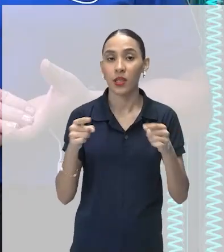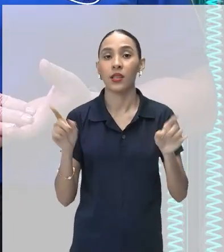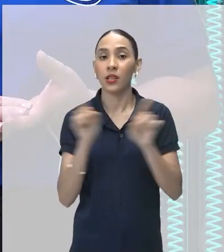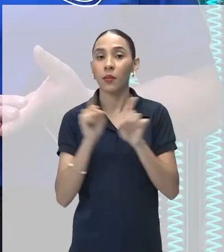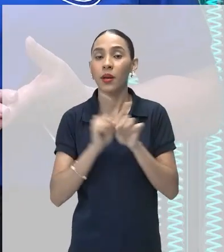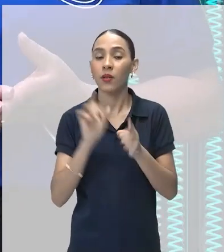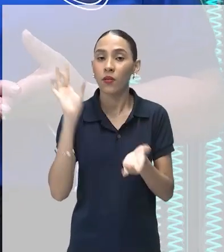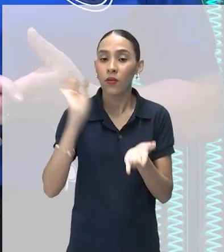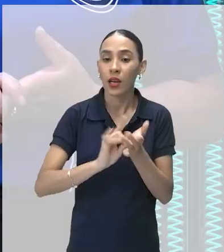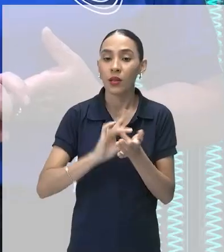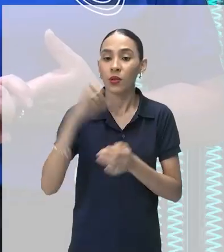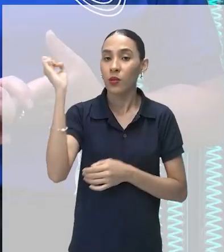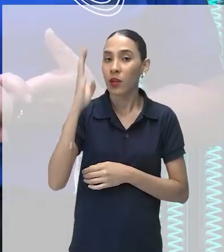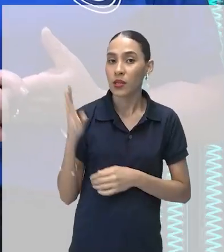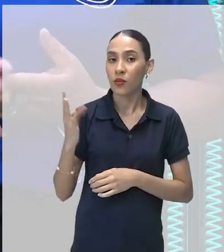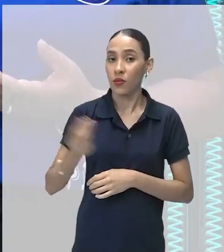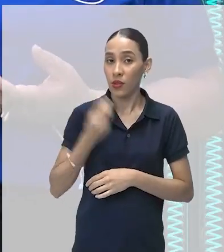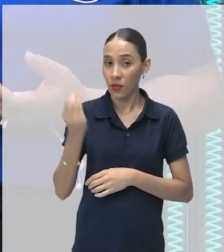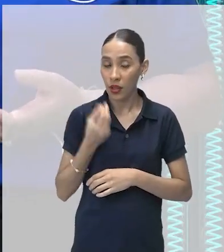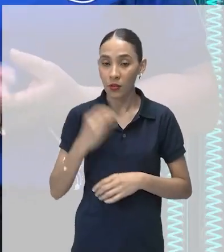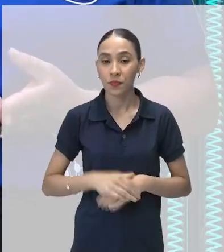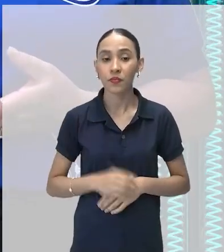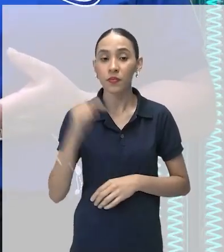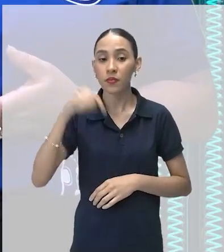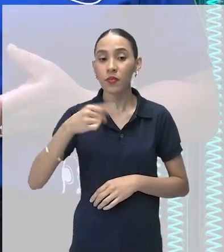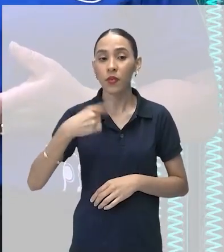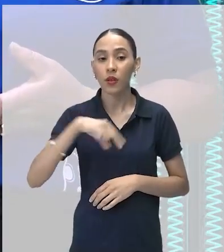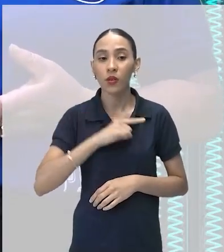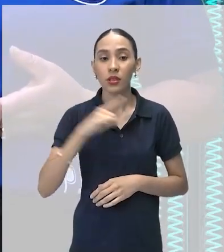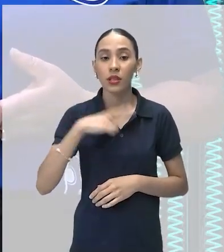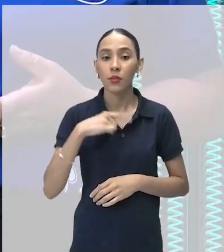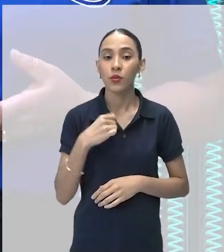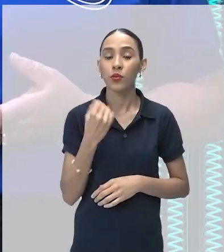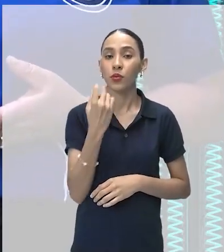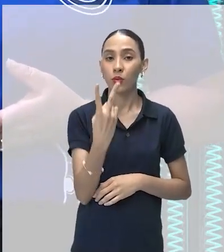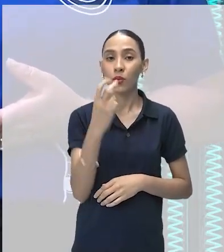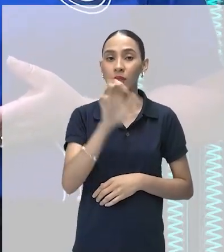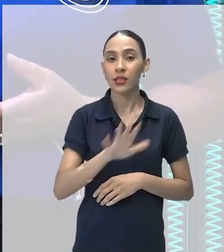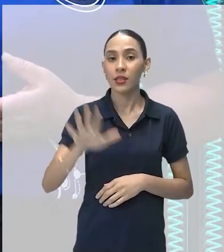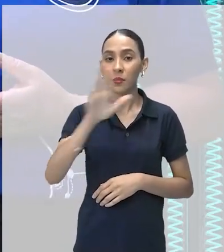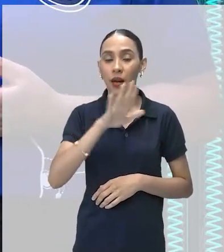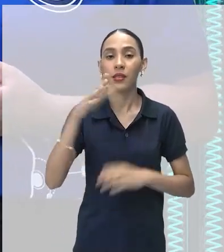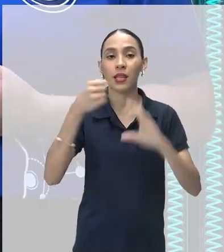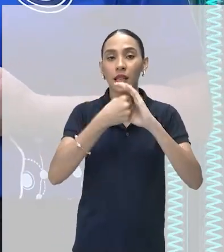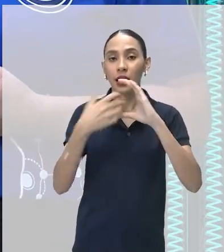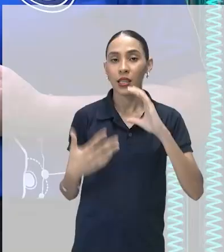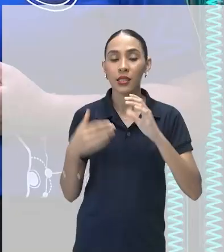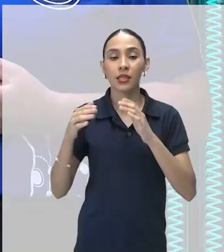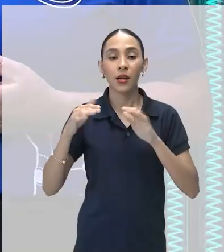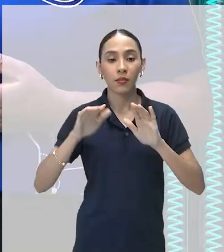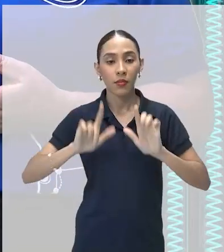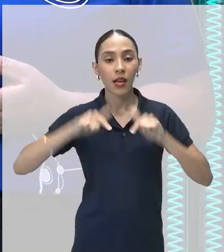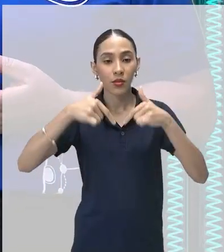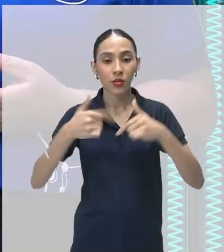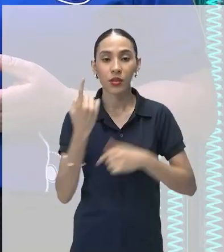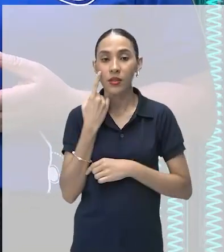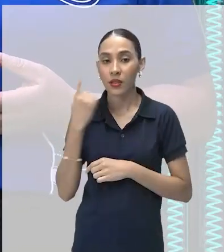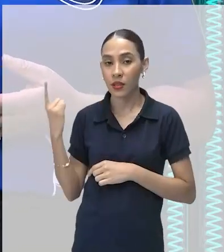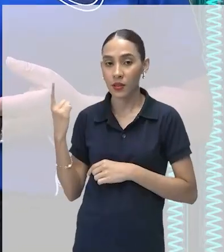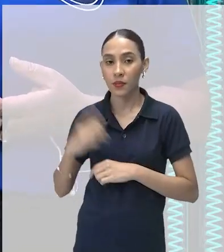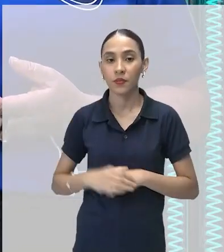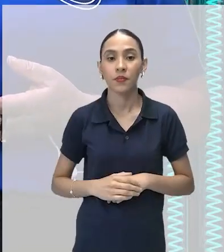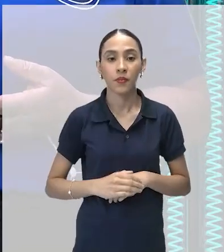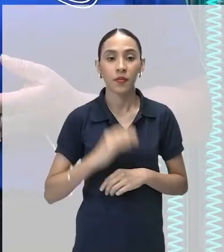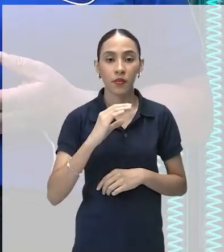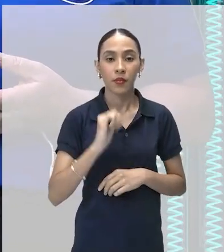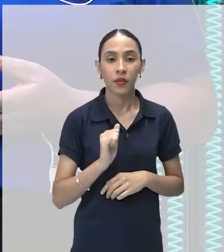a realidade que o Brasil vivia. Aqui nós temos duas imagens que caracterizam esse movimento, certo? Aqui nós